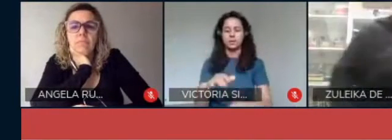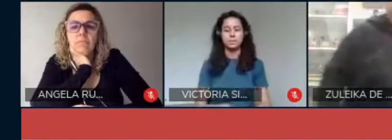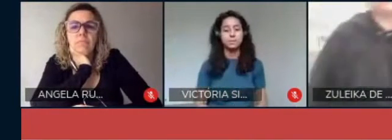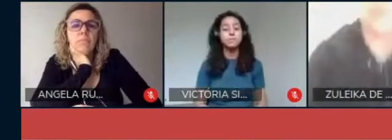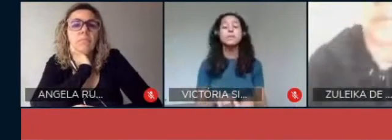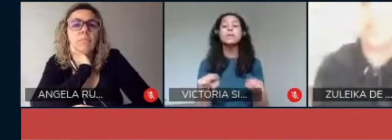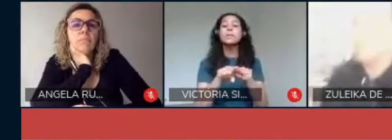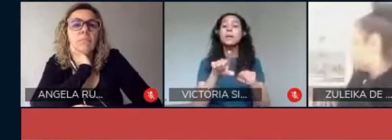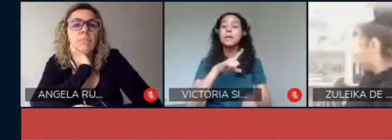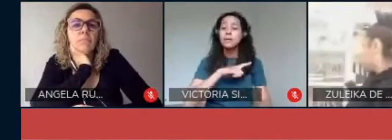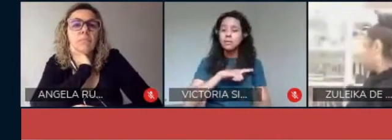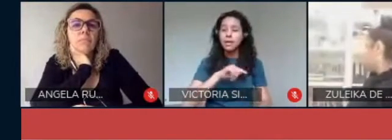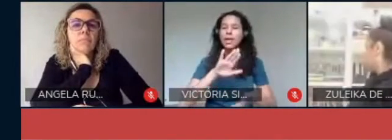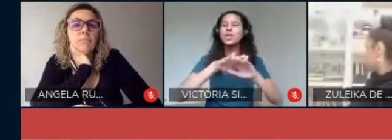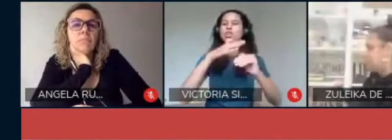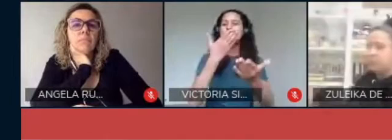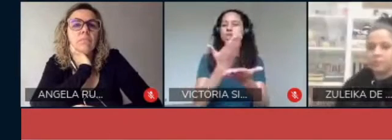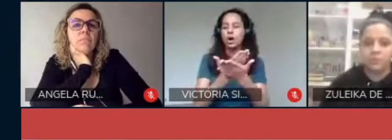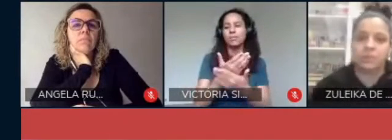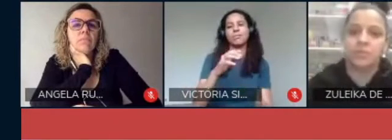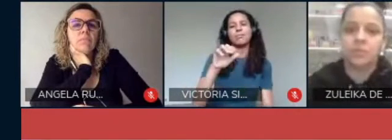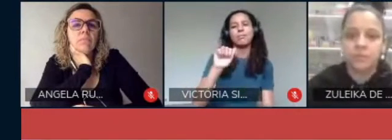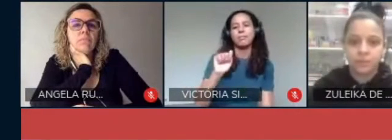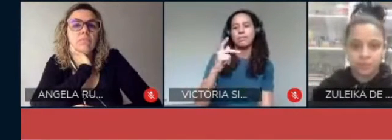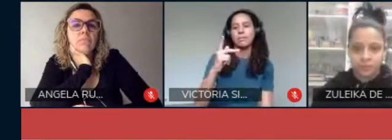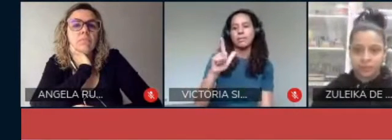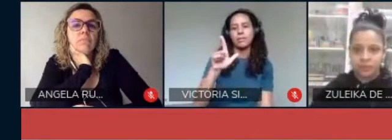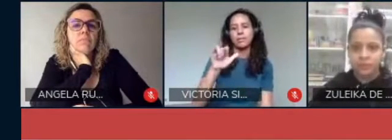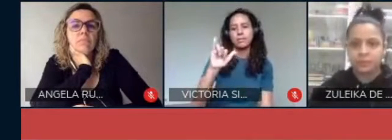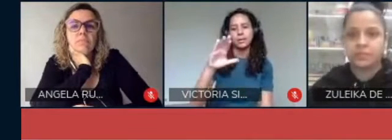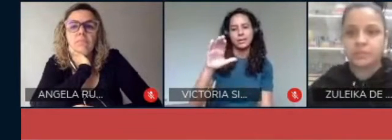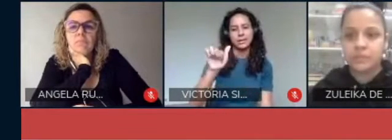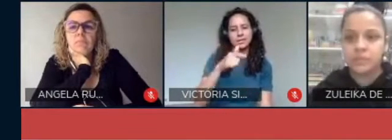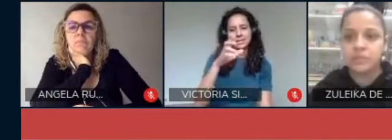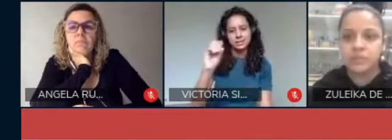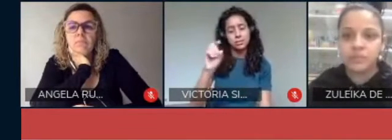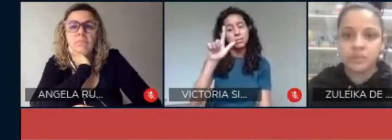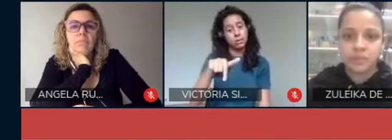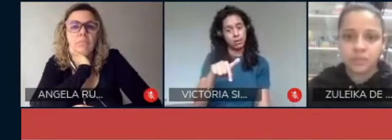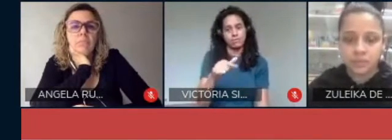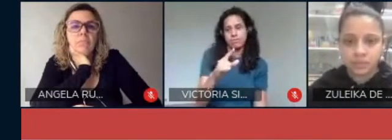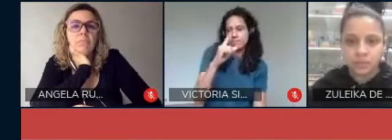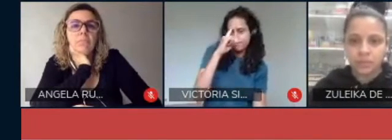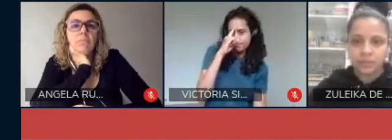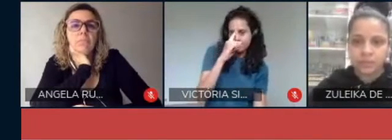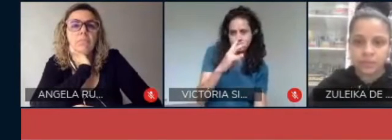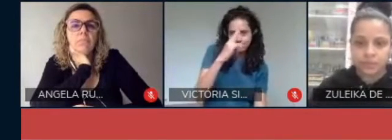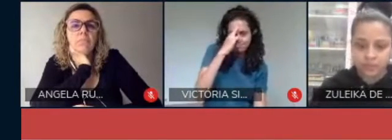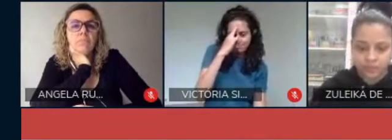que ele é de ensino fundamental e médio, porque é as